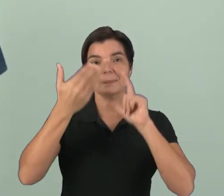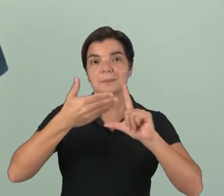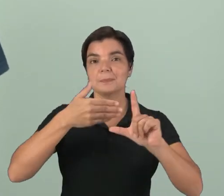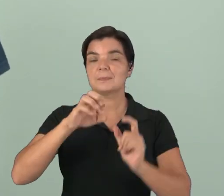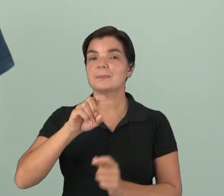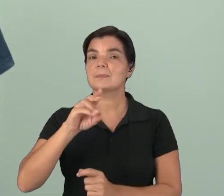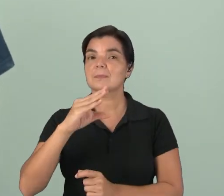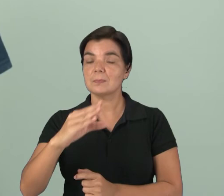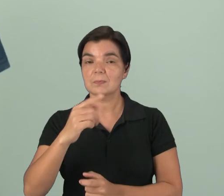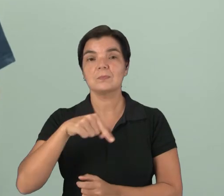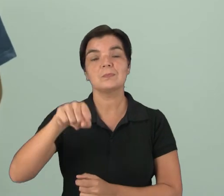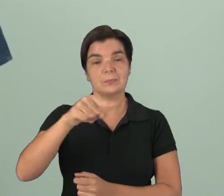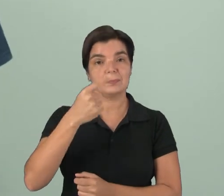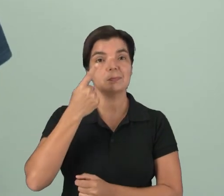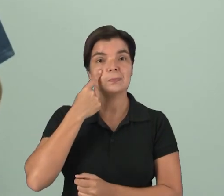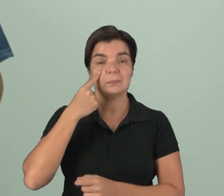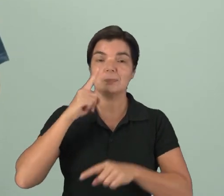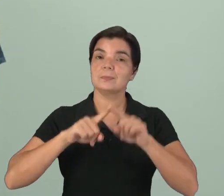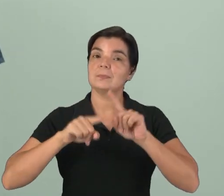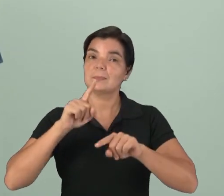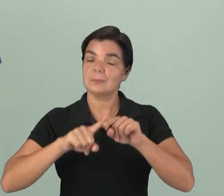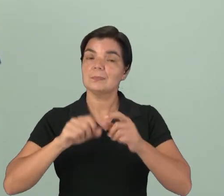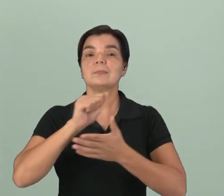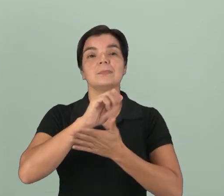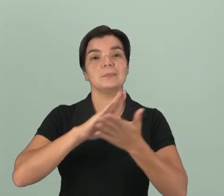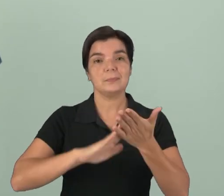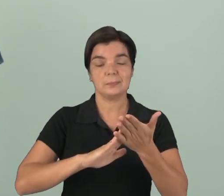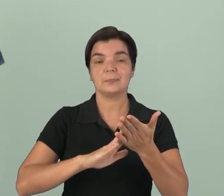acessar a plataforma Eduque para vocês terem acesso aos nossos